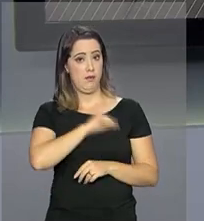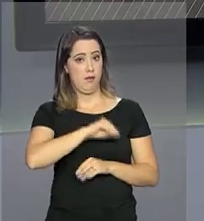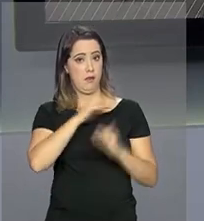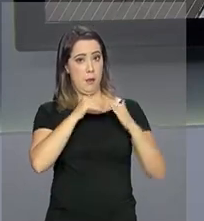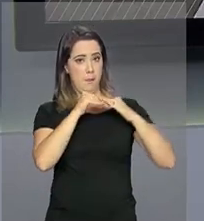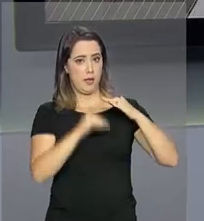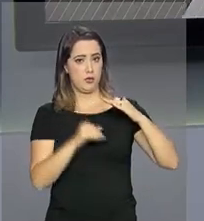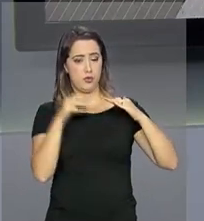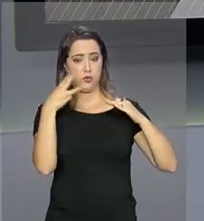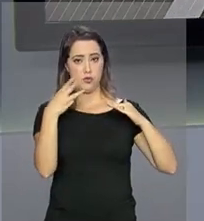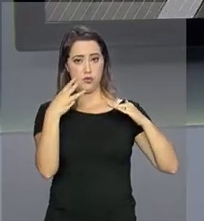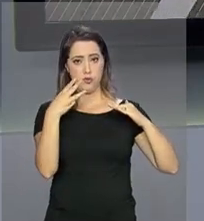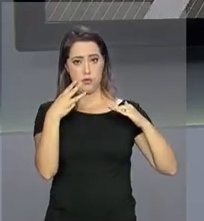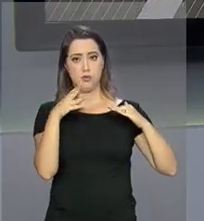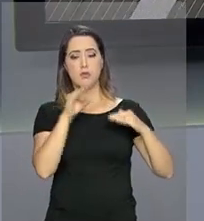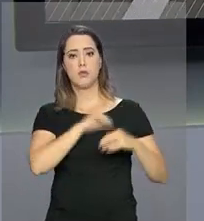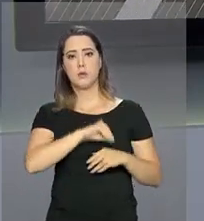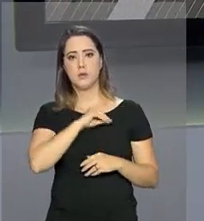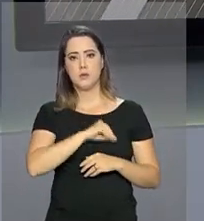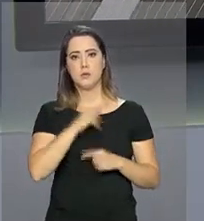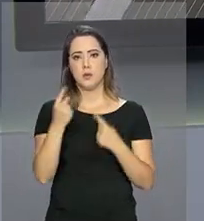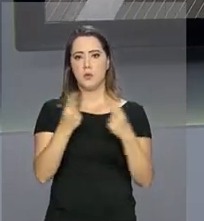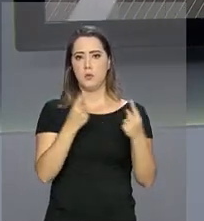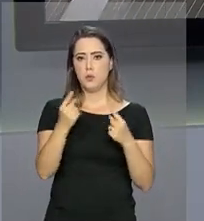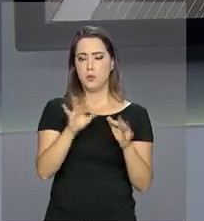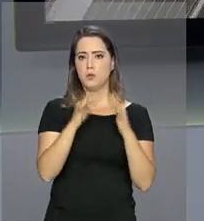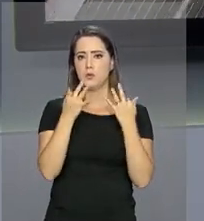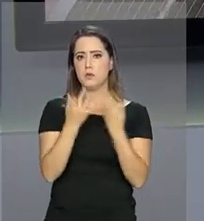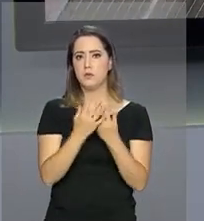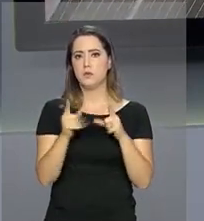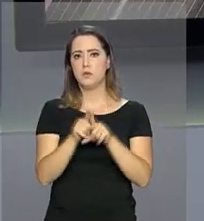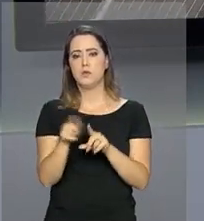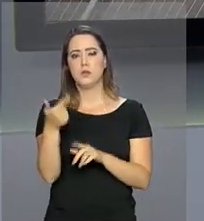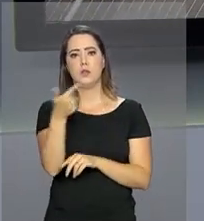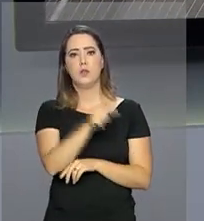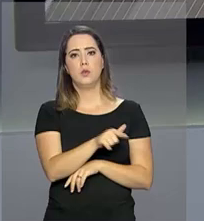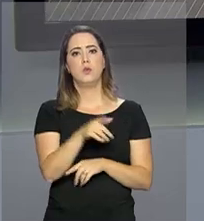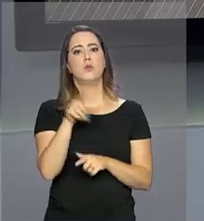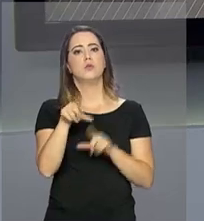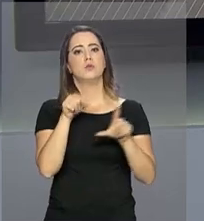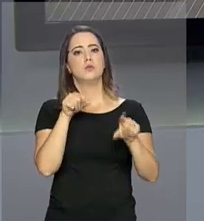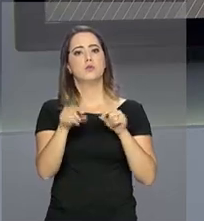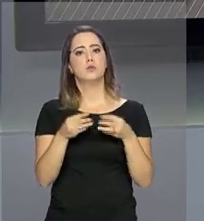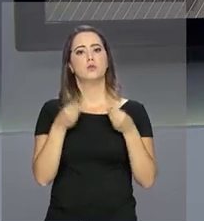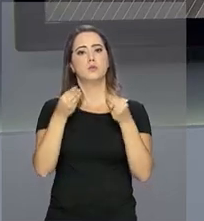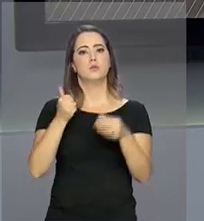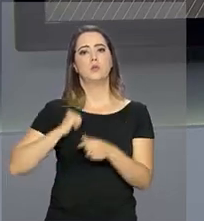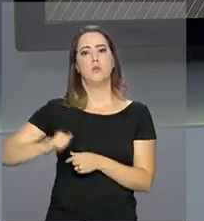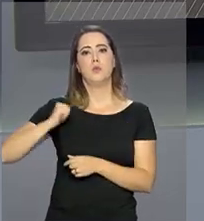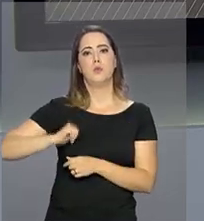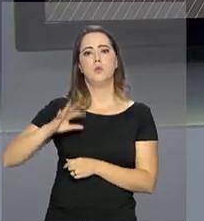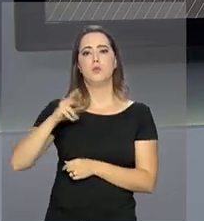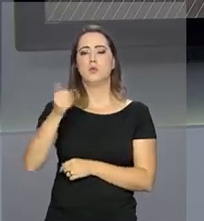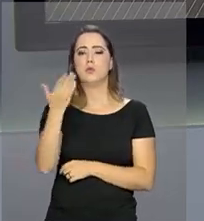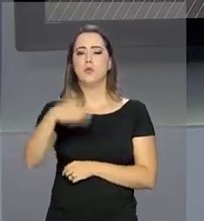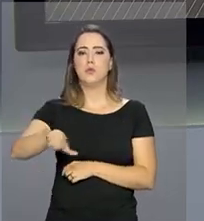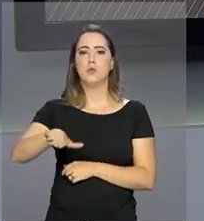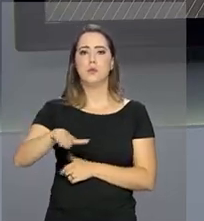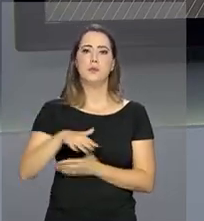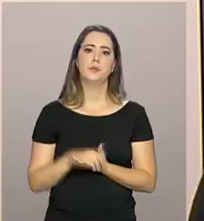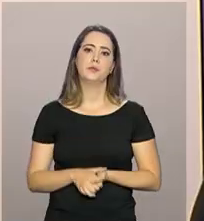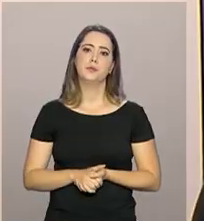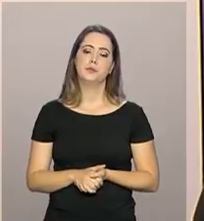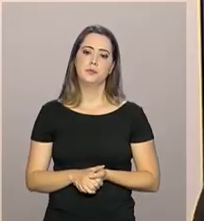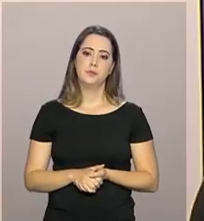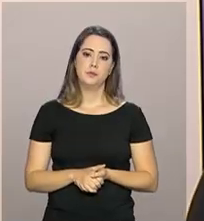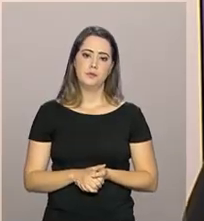inferior a três salários mínimos por pessoa da família a outros critérios para garantir uma bolsa total ou parcial